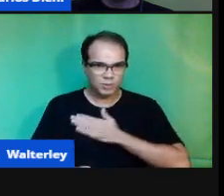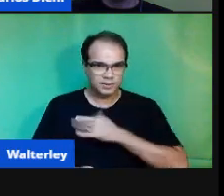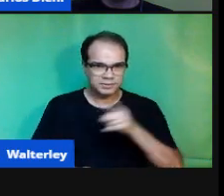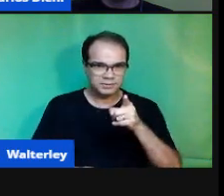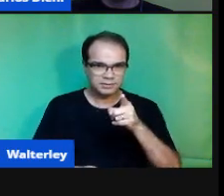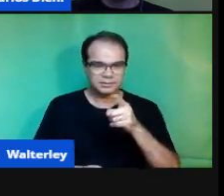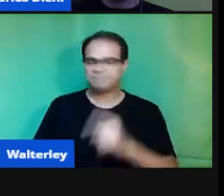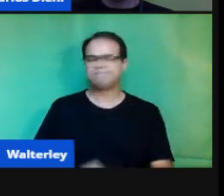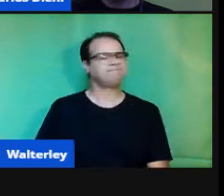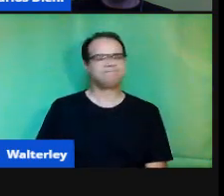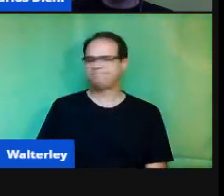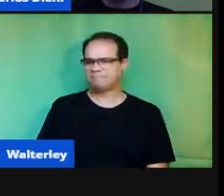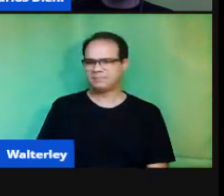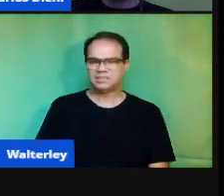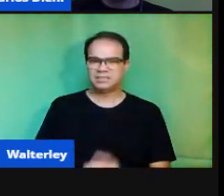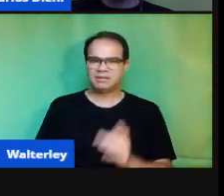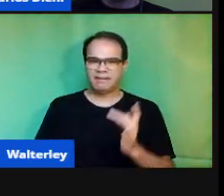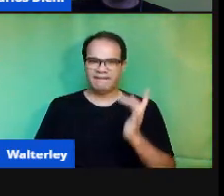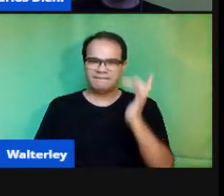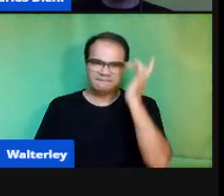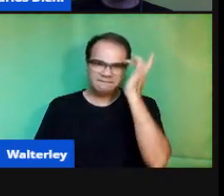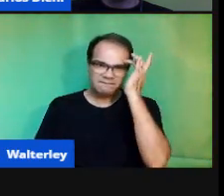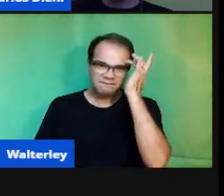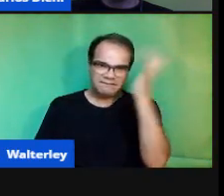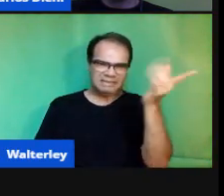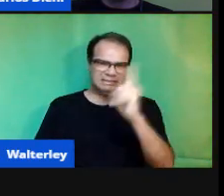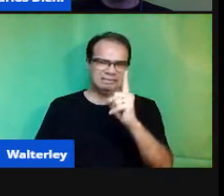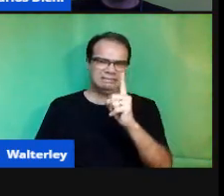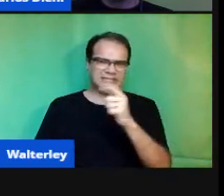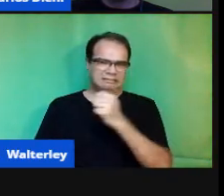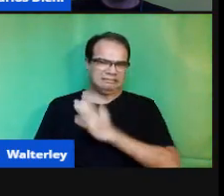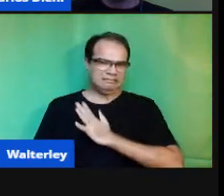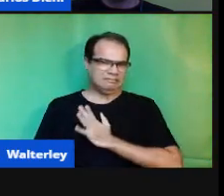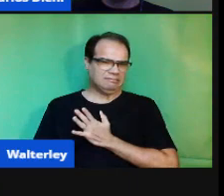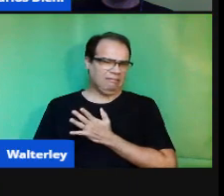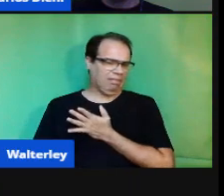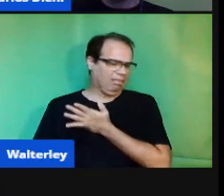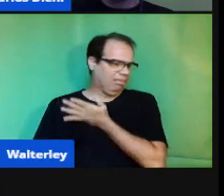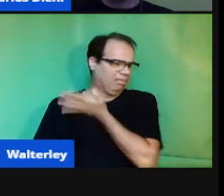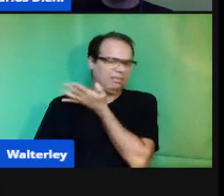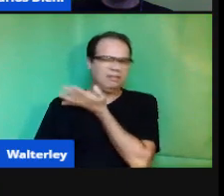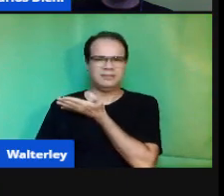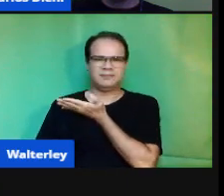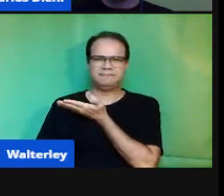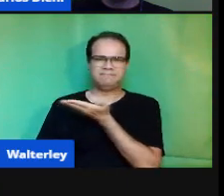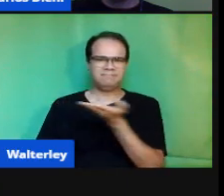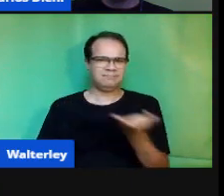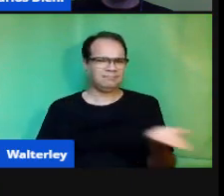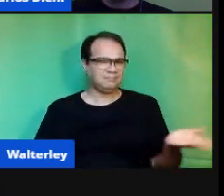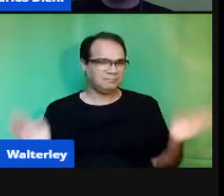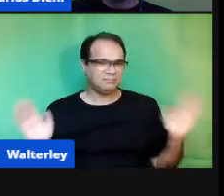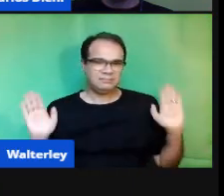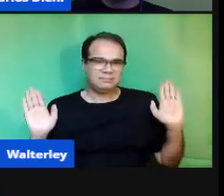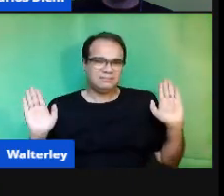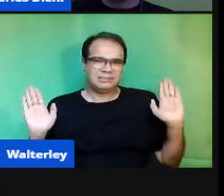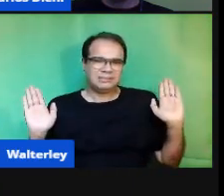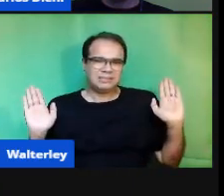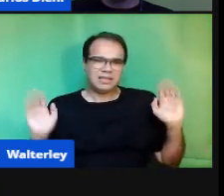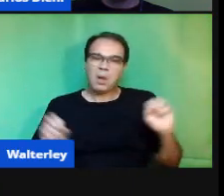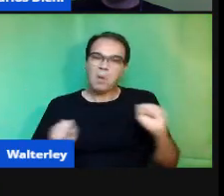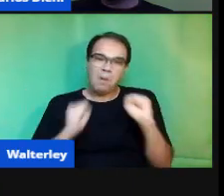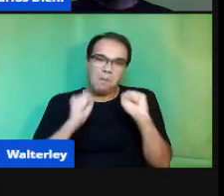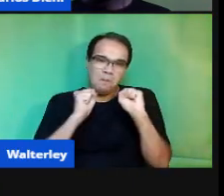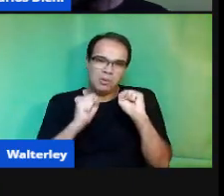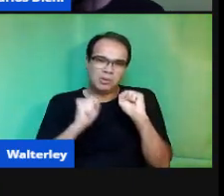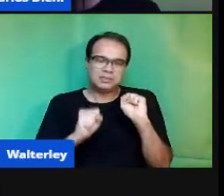é. Porque é muito, muito nojento. Você sai com a pessoa e você pode até gostar dela,